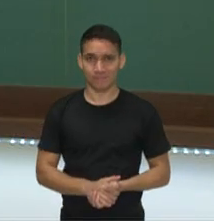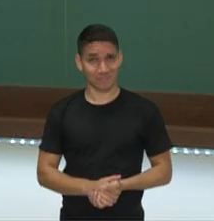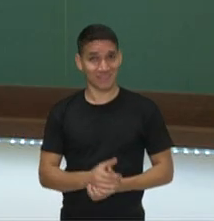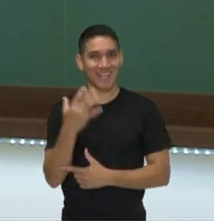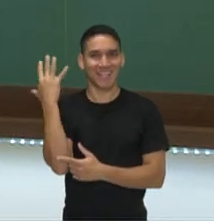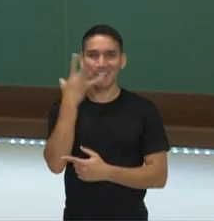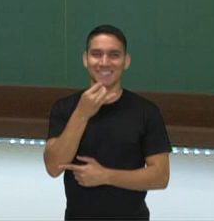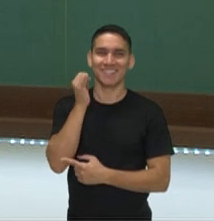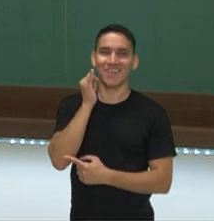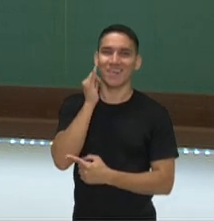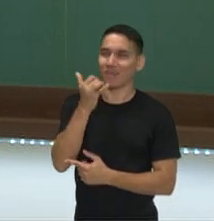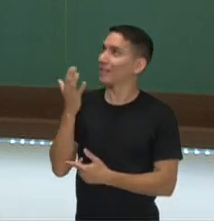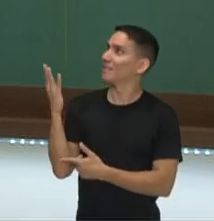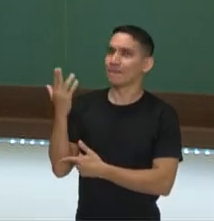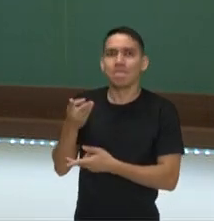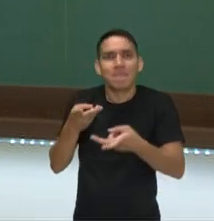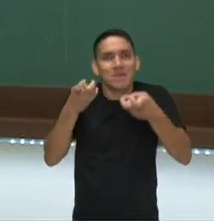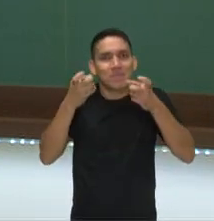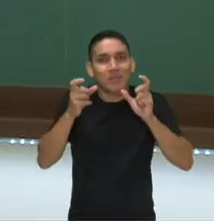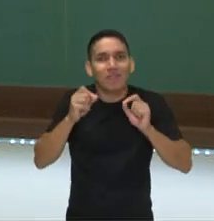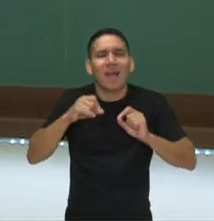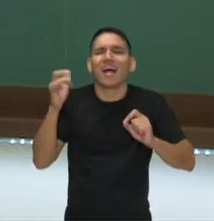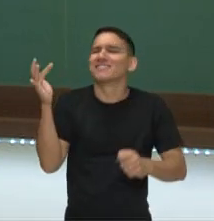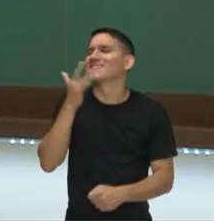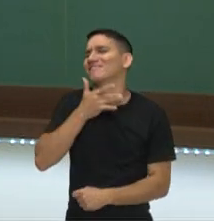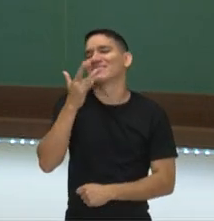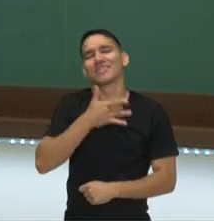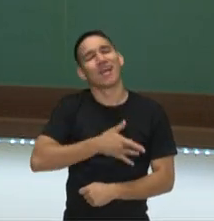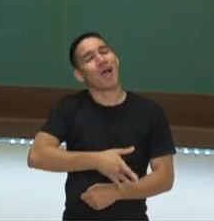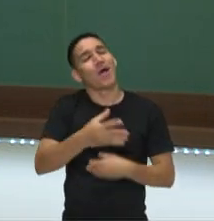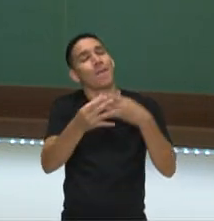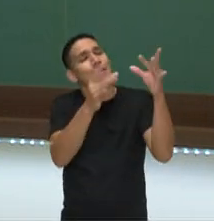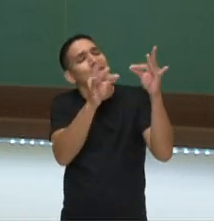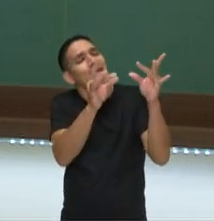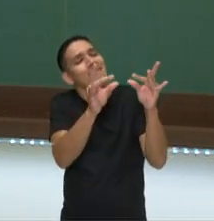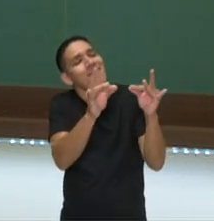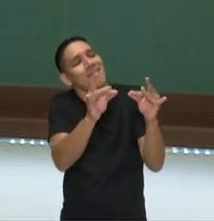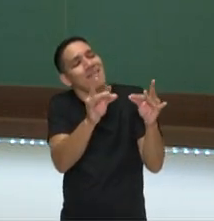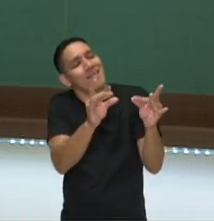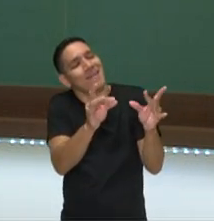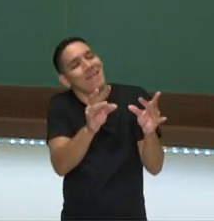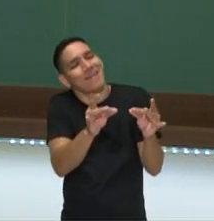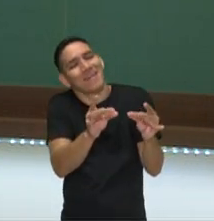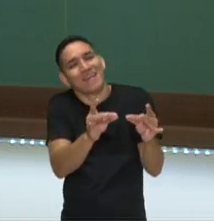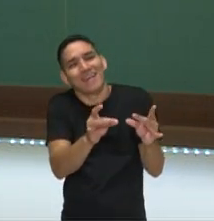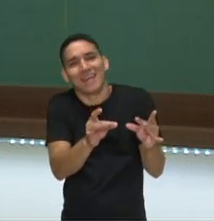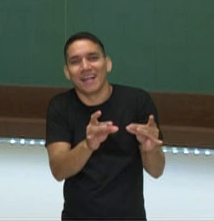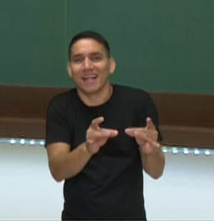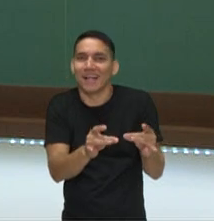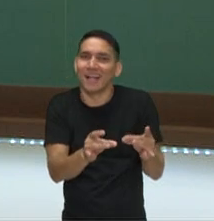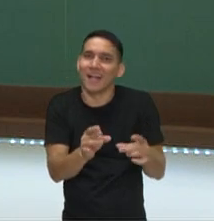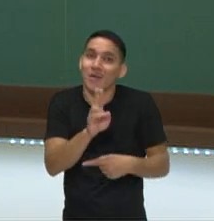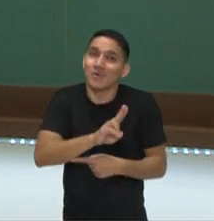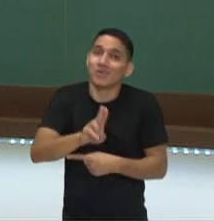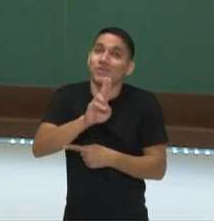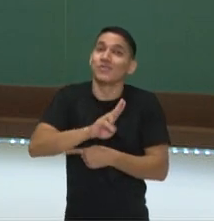esse conto, olhe a delícia de observar a descrição através